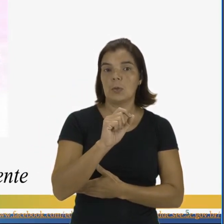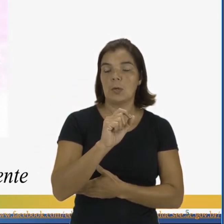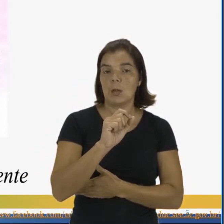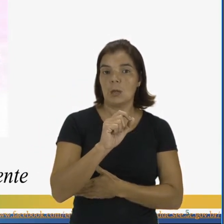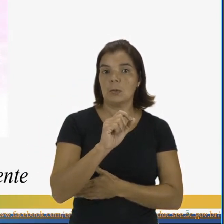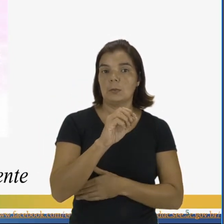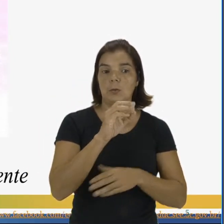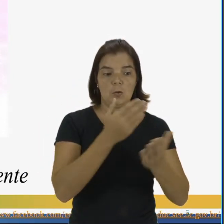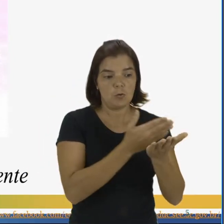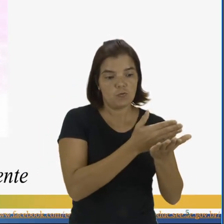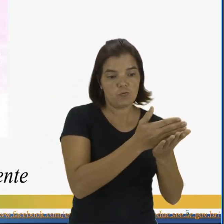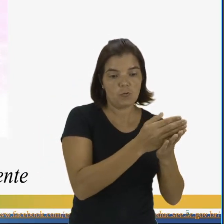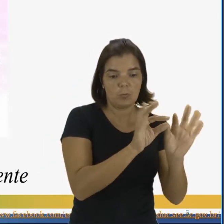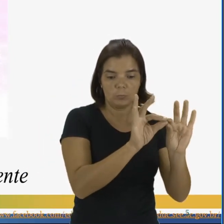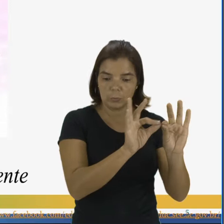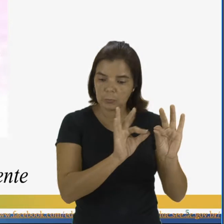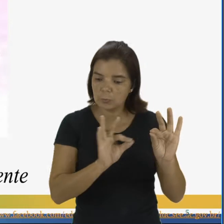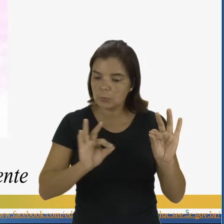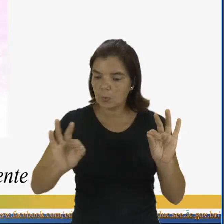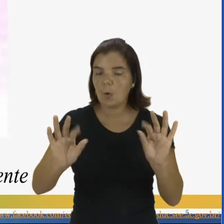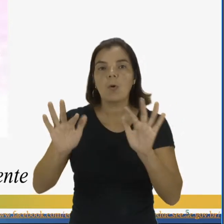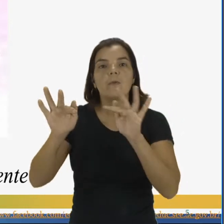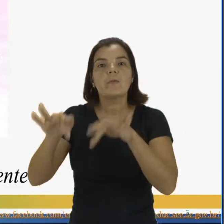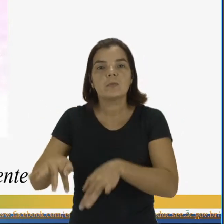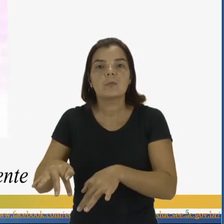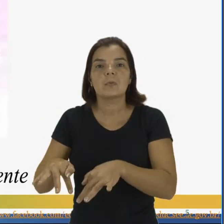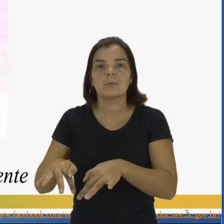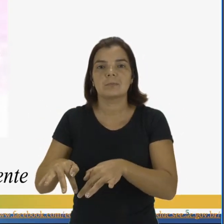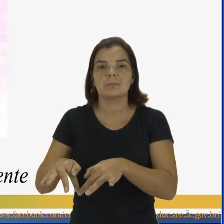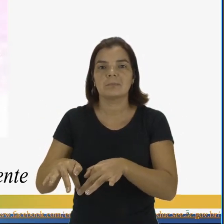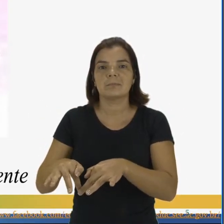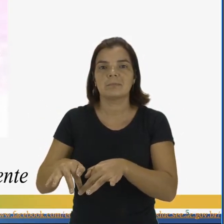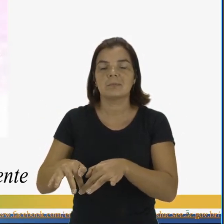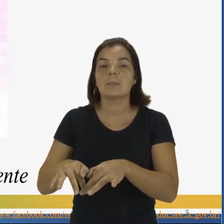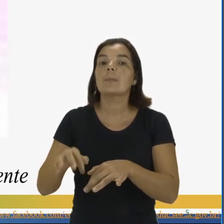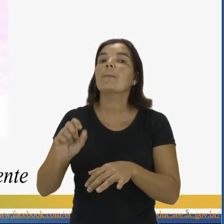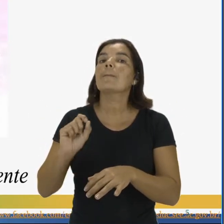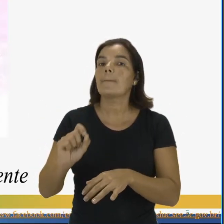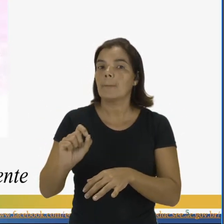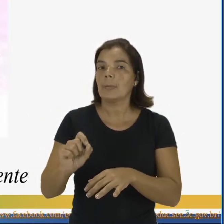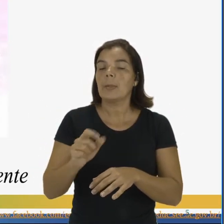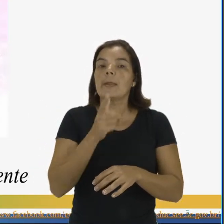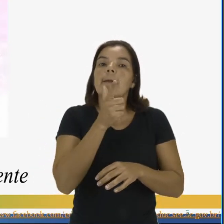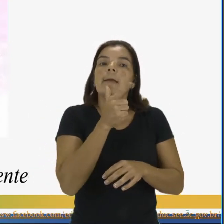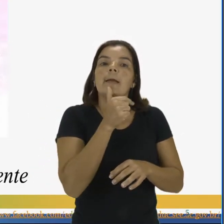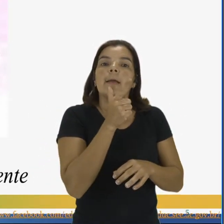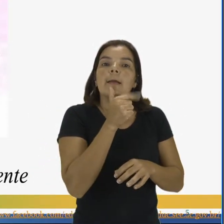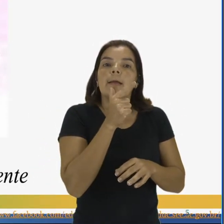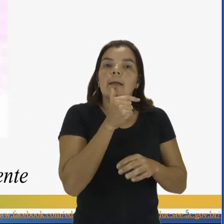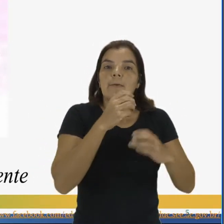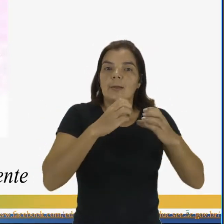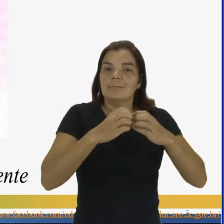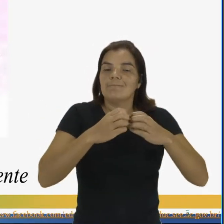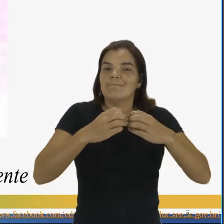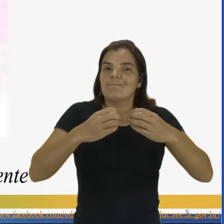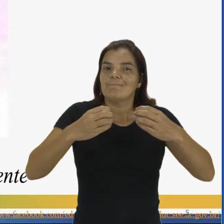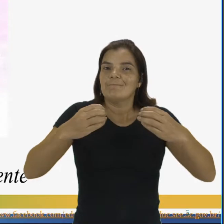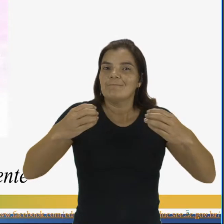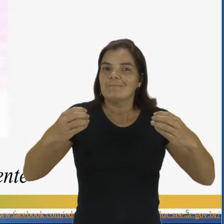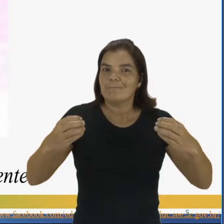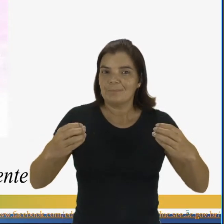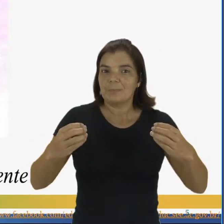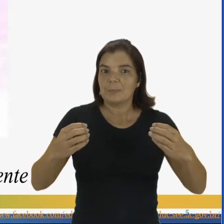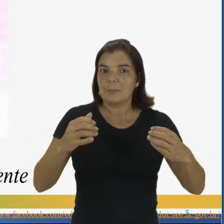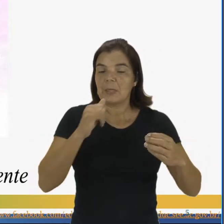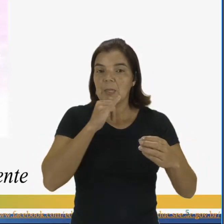uma temperatura inicial para uma temperatura final. E aí, esse líquido ele vai dilatar. Como o recipiente